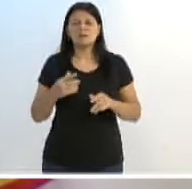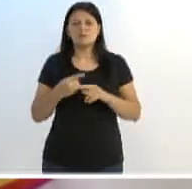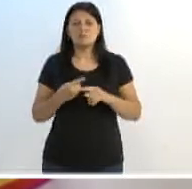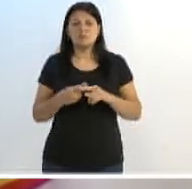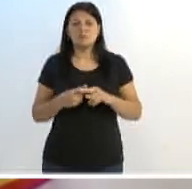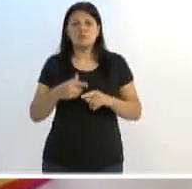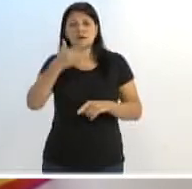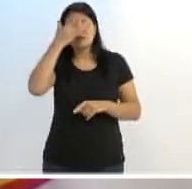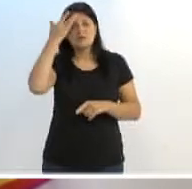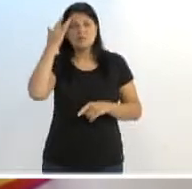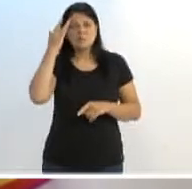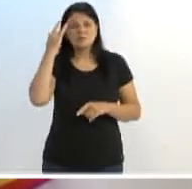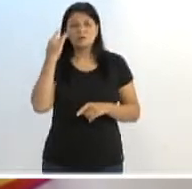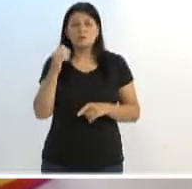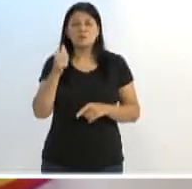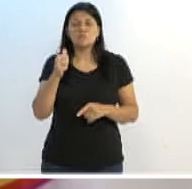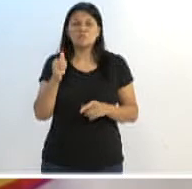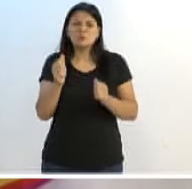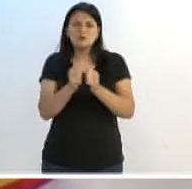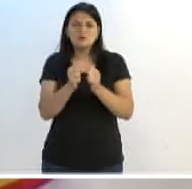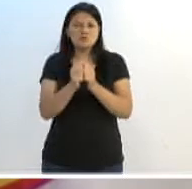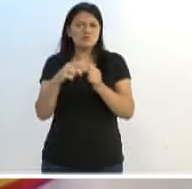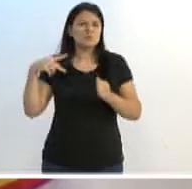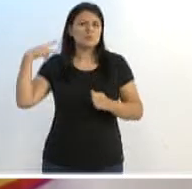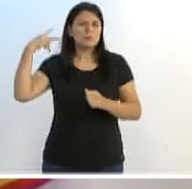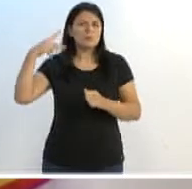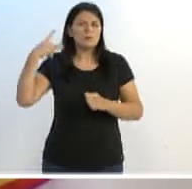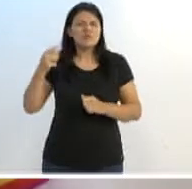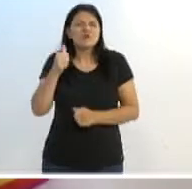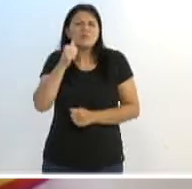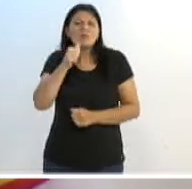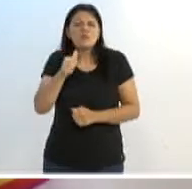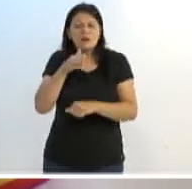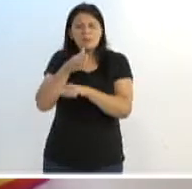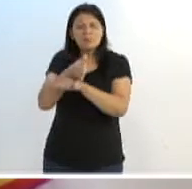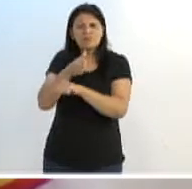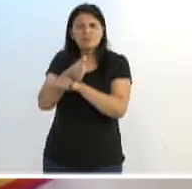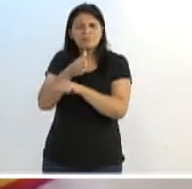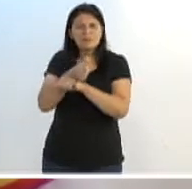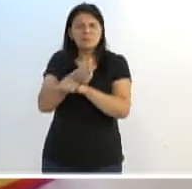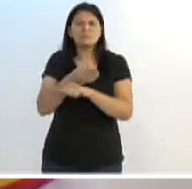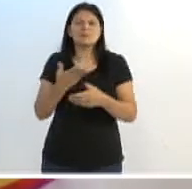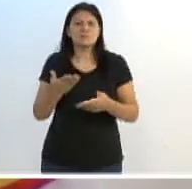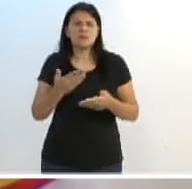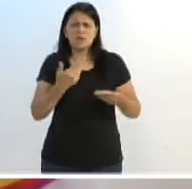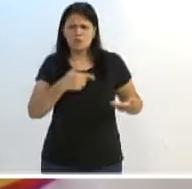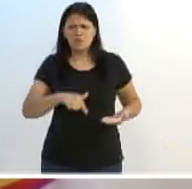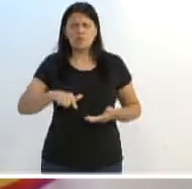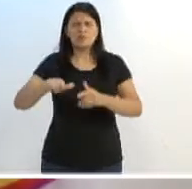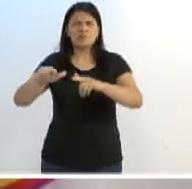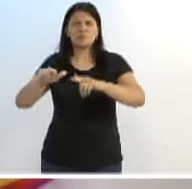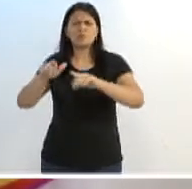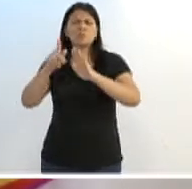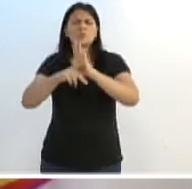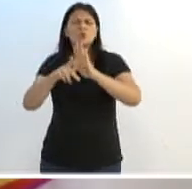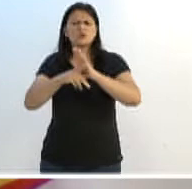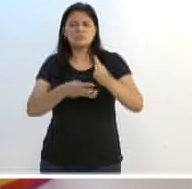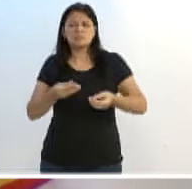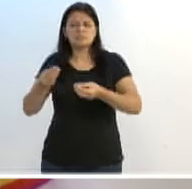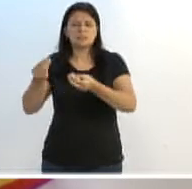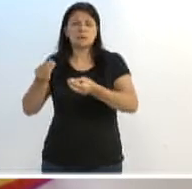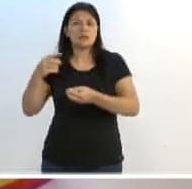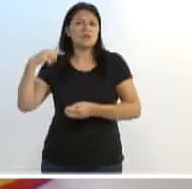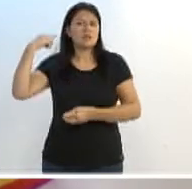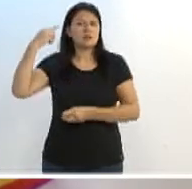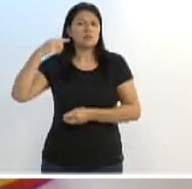na política, e, como eu citei ali, eu só fui realmente para entregar os projetos da nossa cidade, e que a nossa deputada federal agora